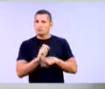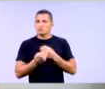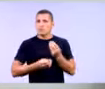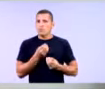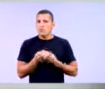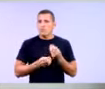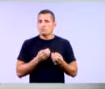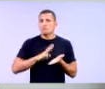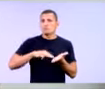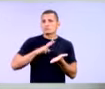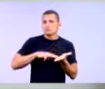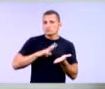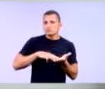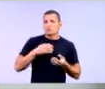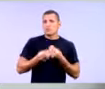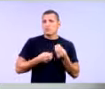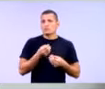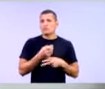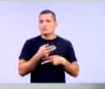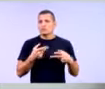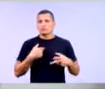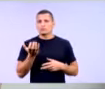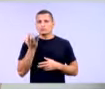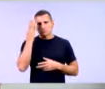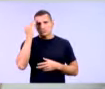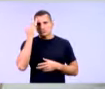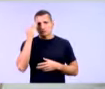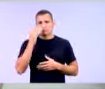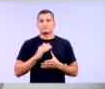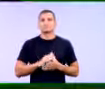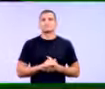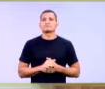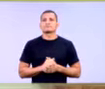a metodologia, os procedimentos. Gostaria de saber quando iniciará.